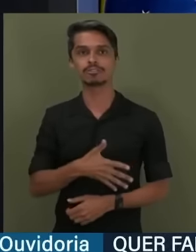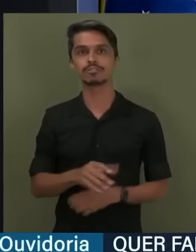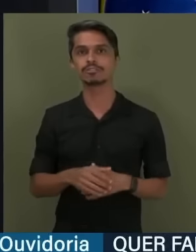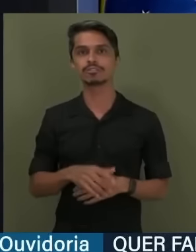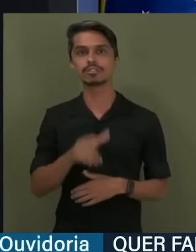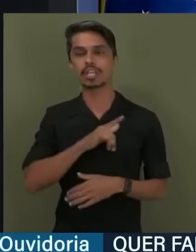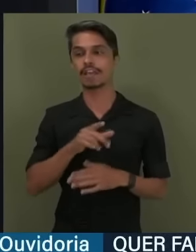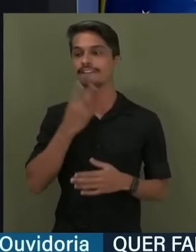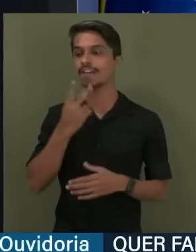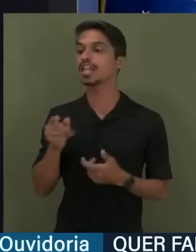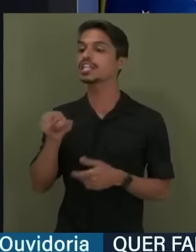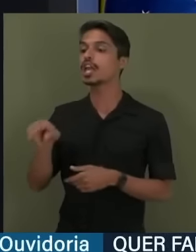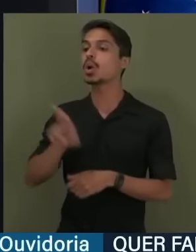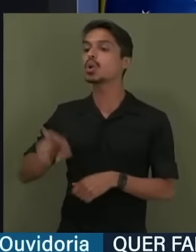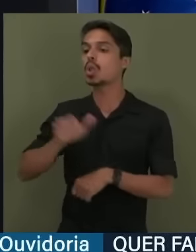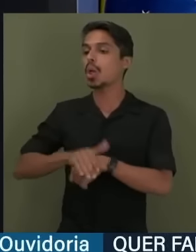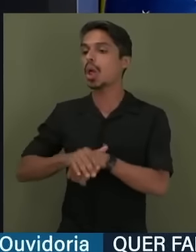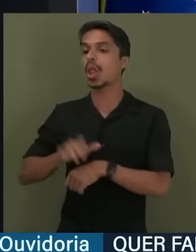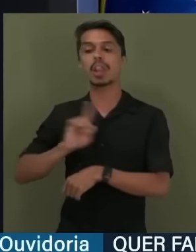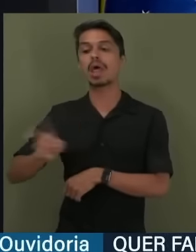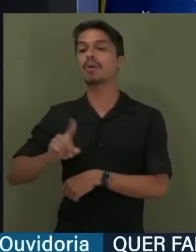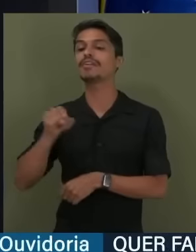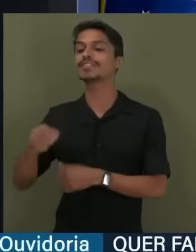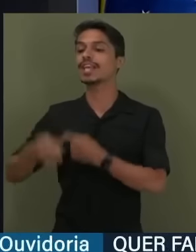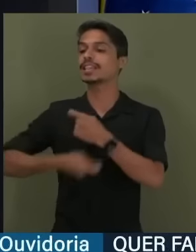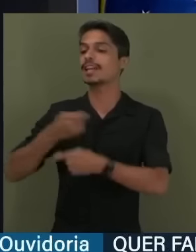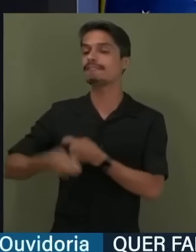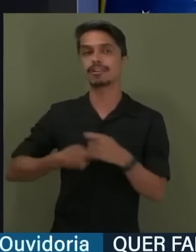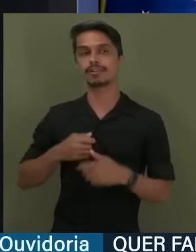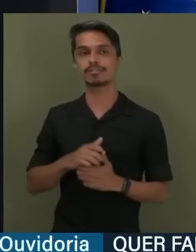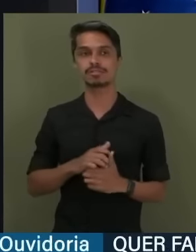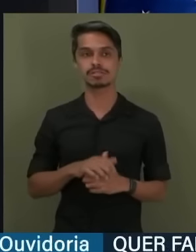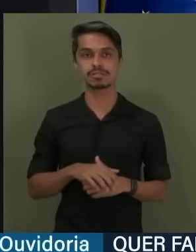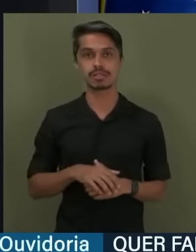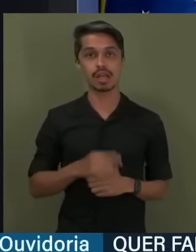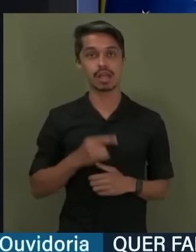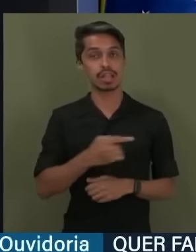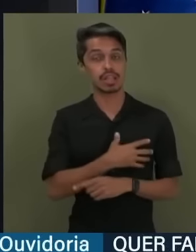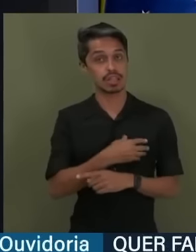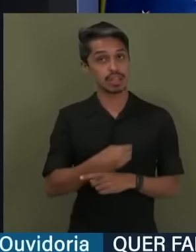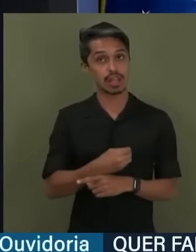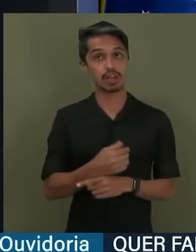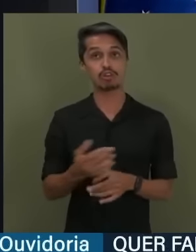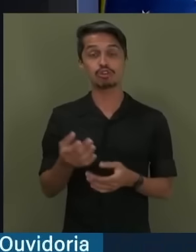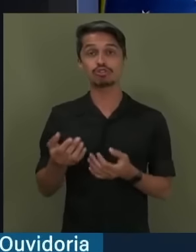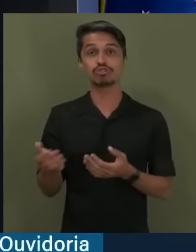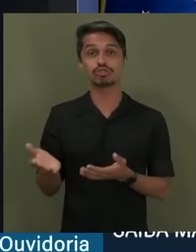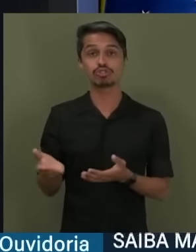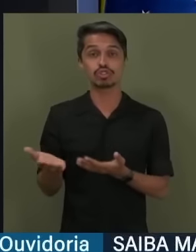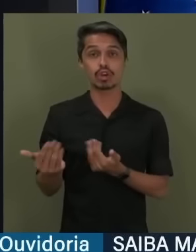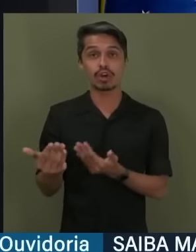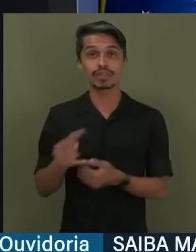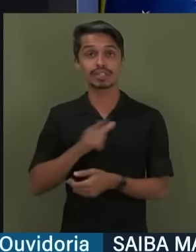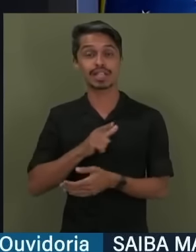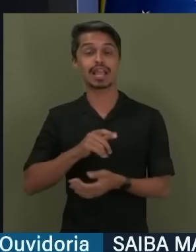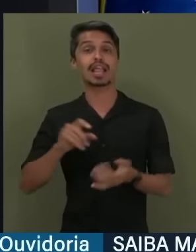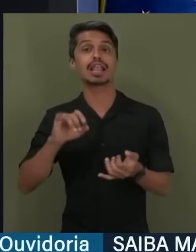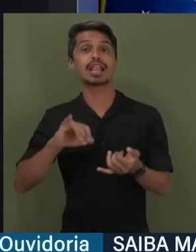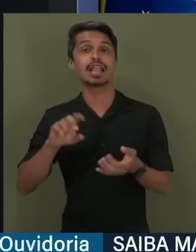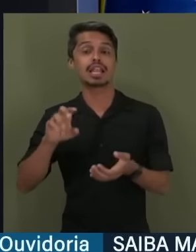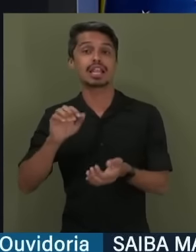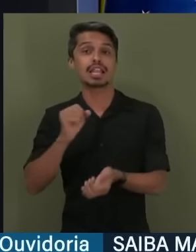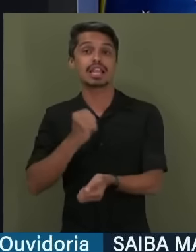próprio, vai ser para tráfico de entorpecente. E aquele filho, aquele jovem que tem uma dependência química, senador Magno,